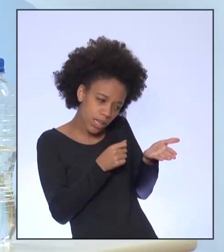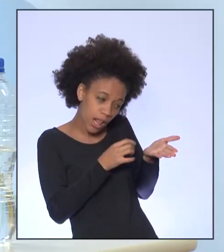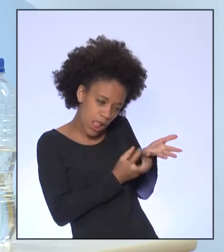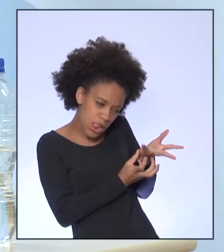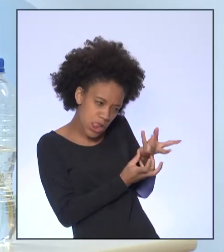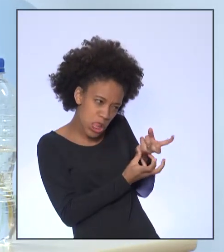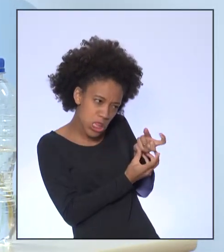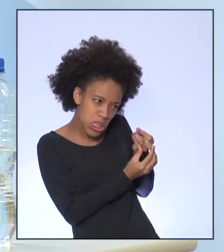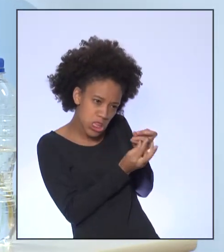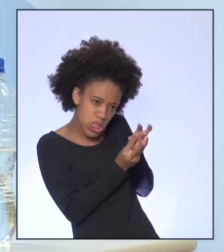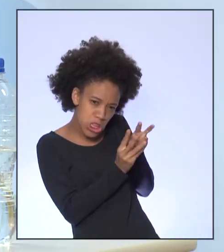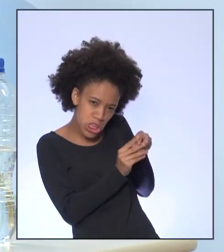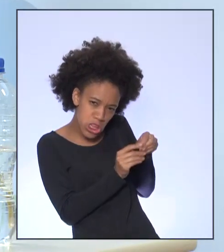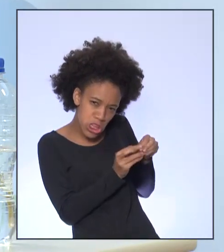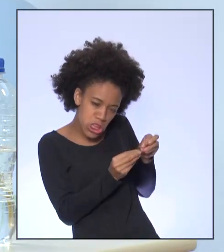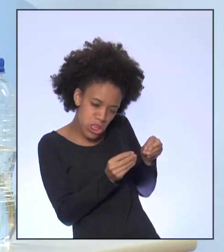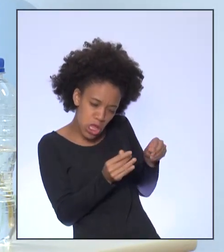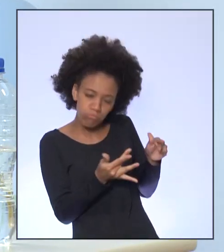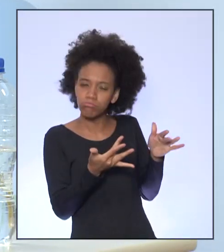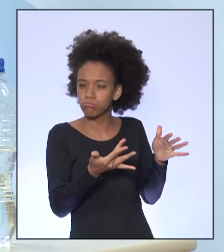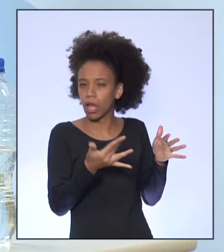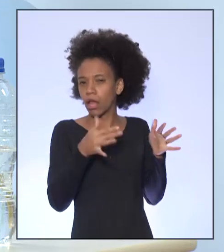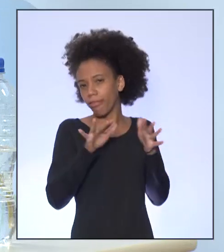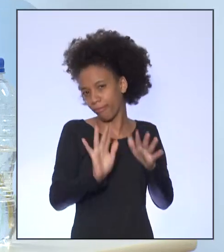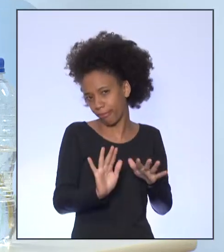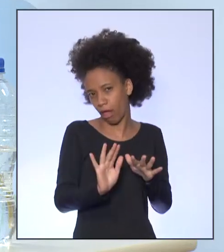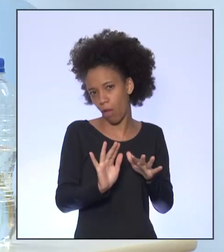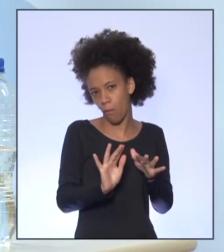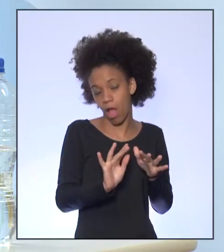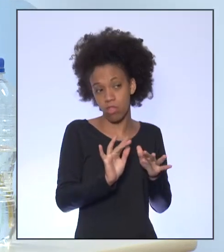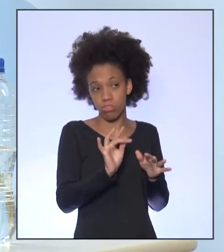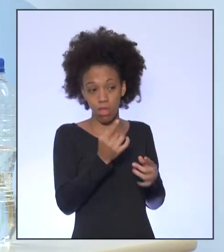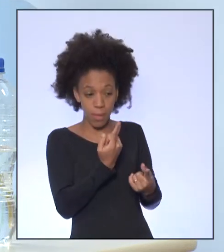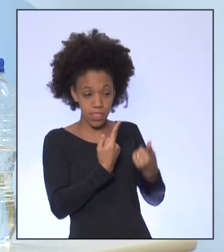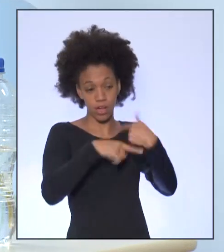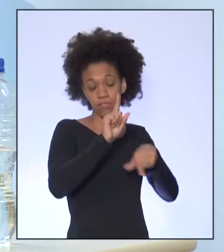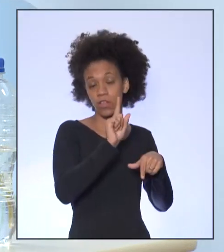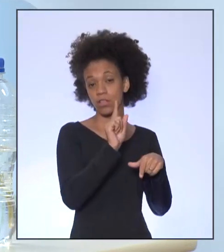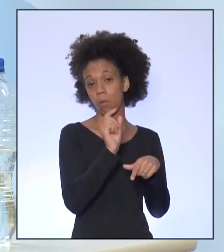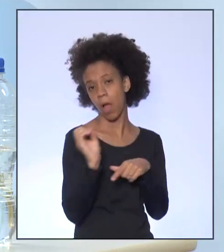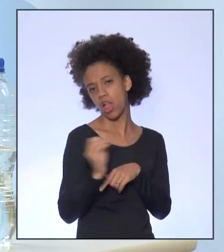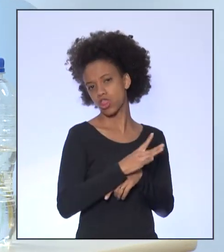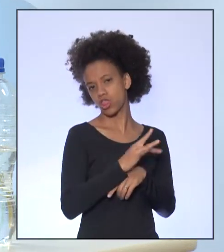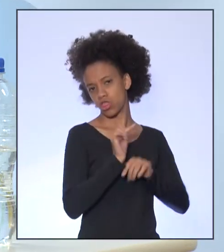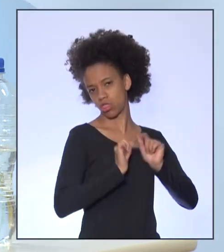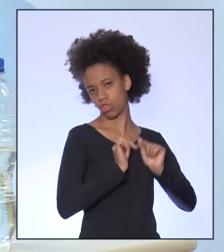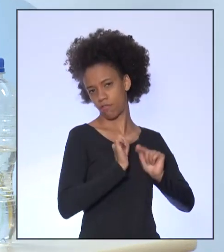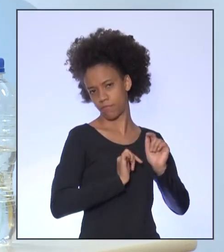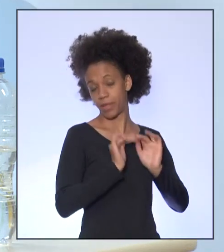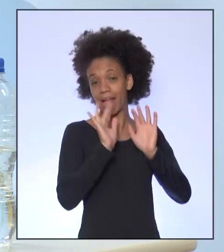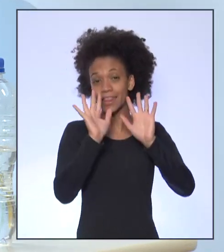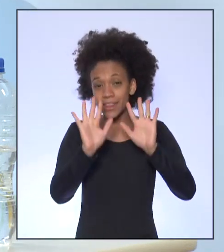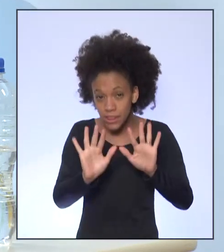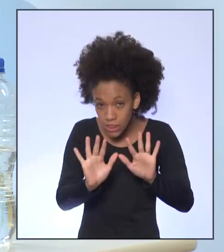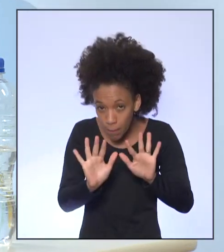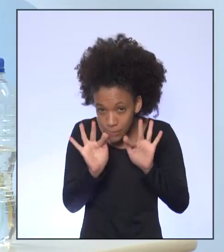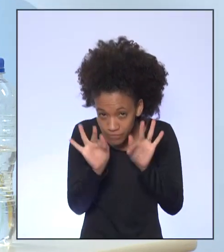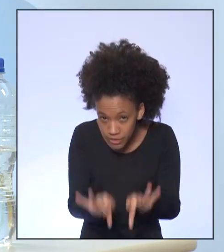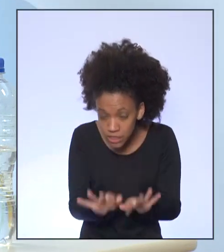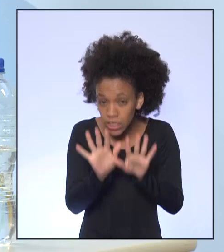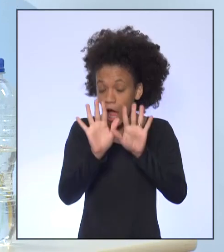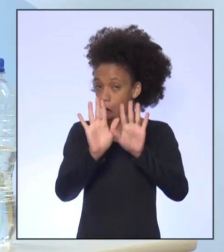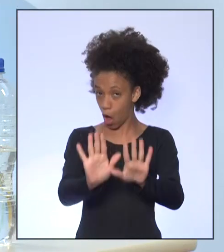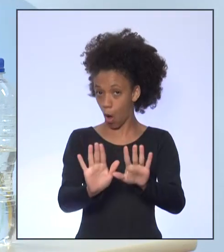em cinza e fumaça. Então, eu ia ter a formação de uma nova substância. Então, para fechar isso, como eu